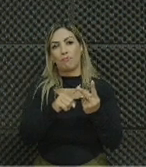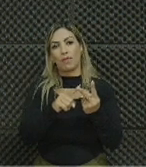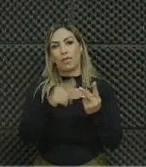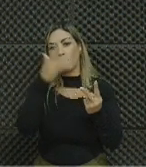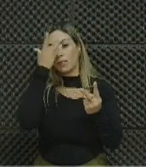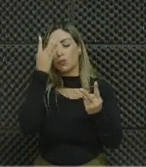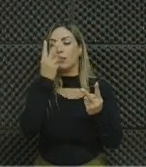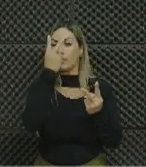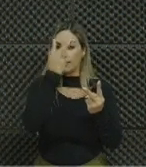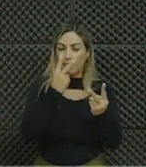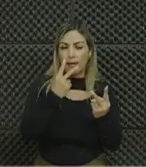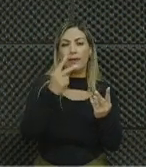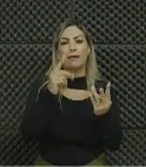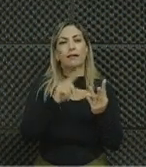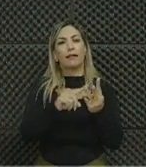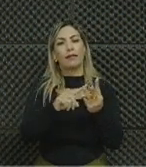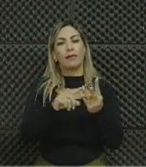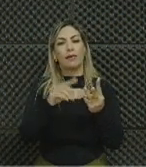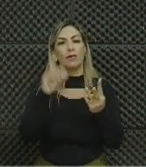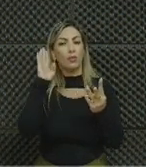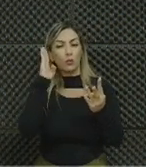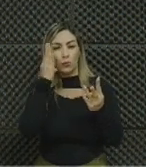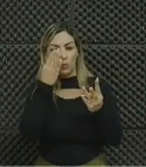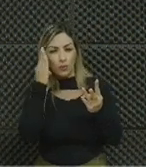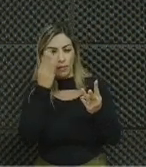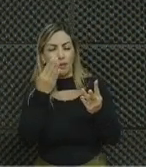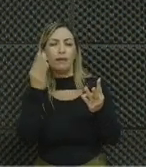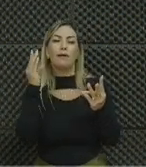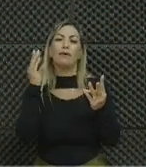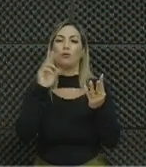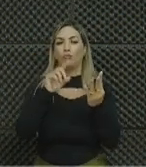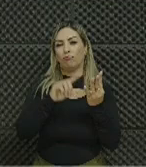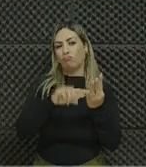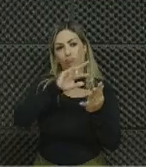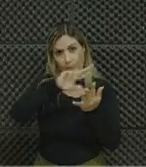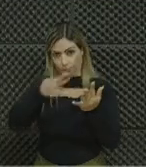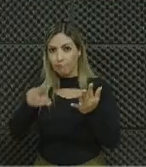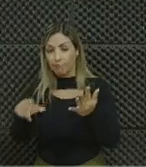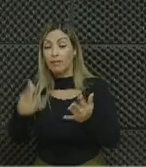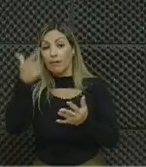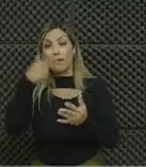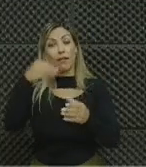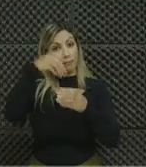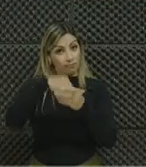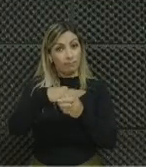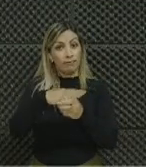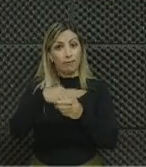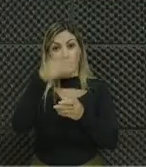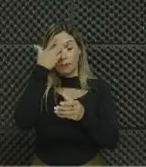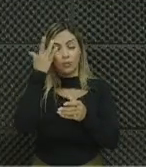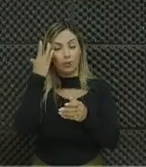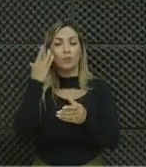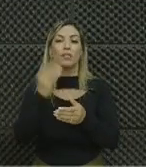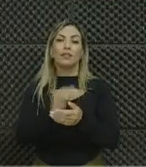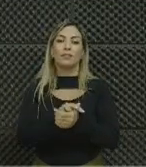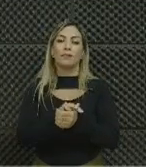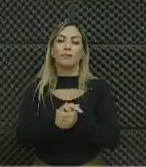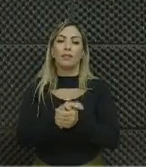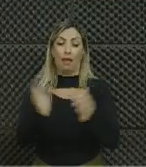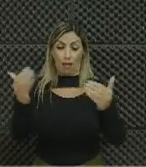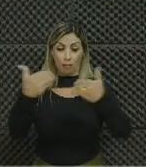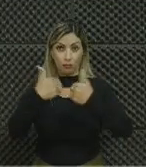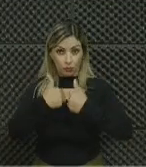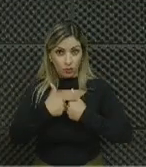aquele que tem a cegueira, os surdos, né, cego, quem faz parte do